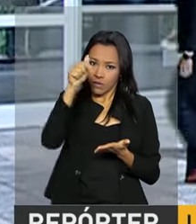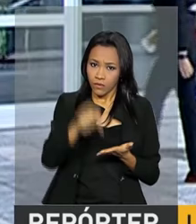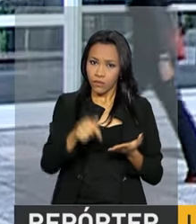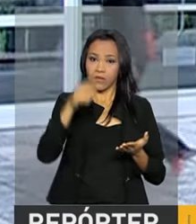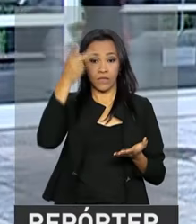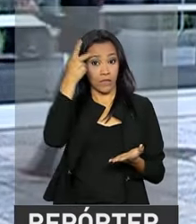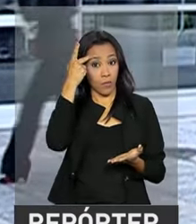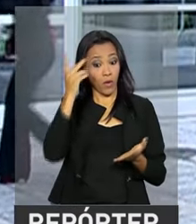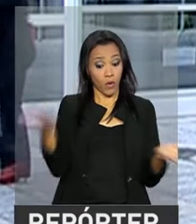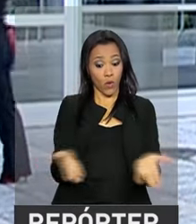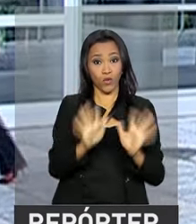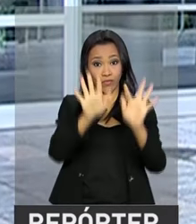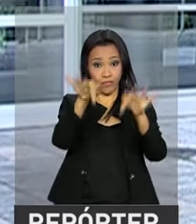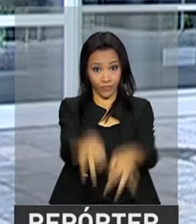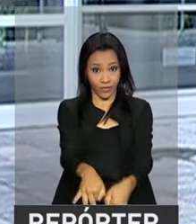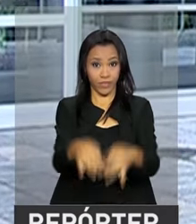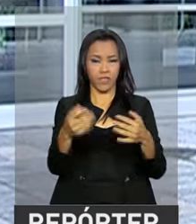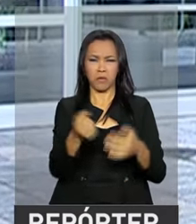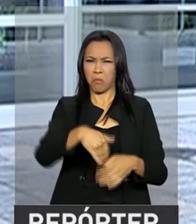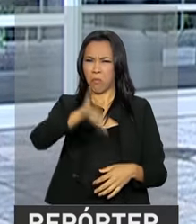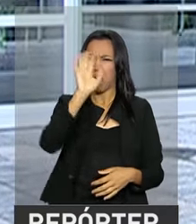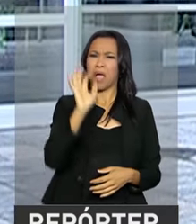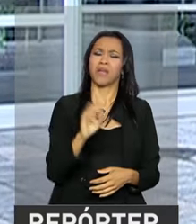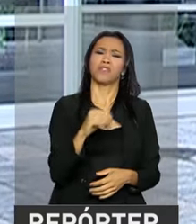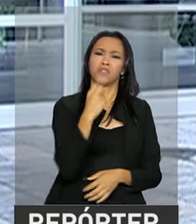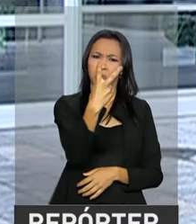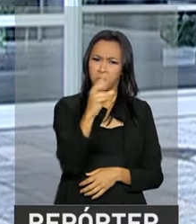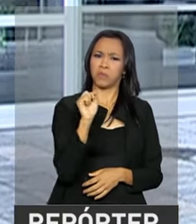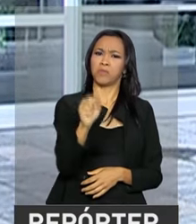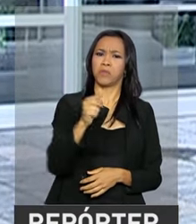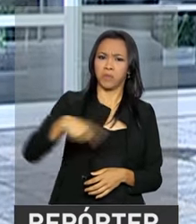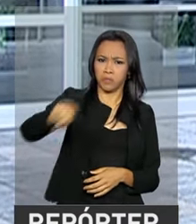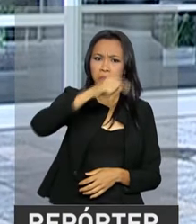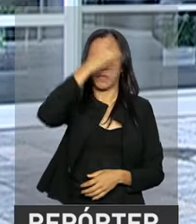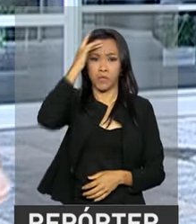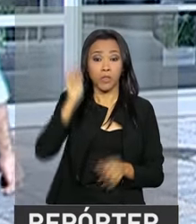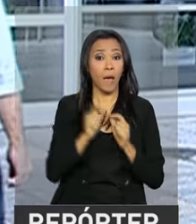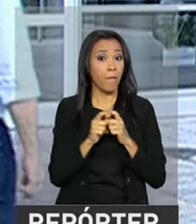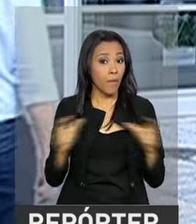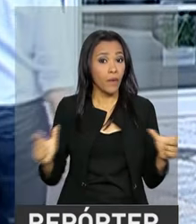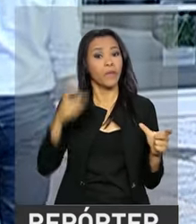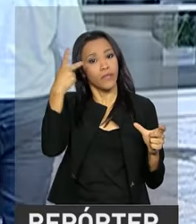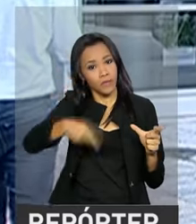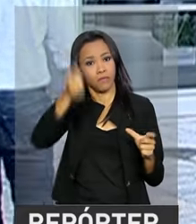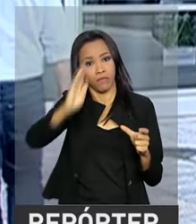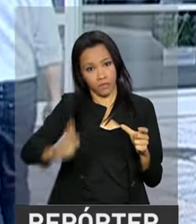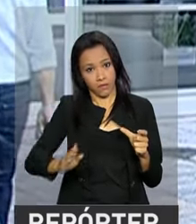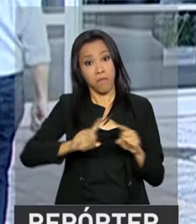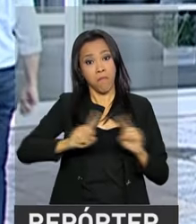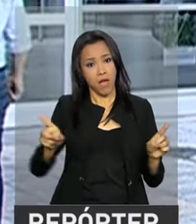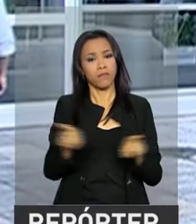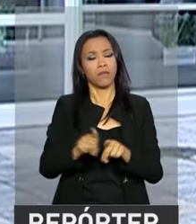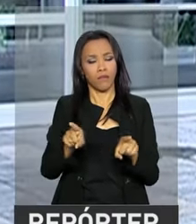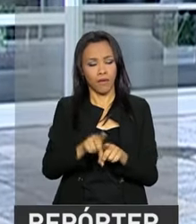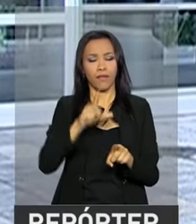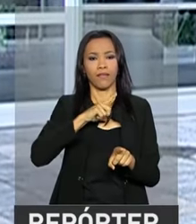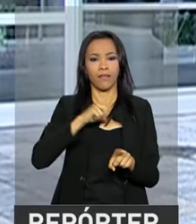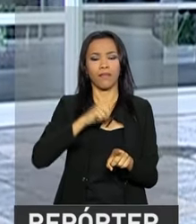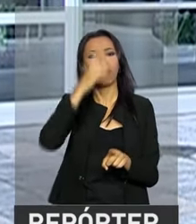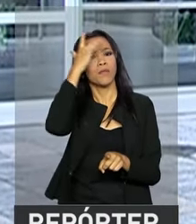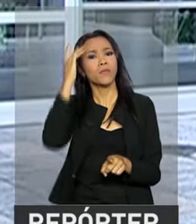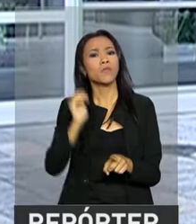ele termina hoje, reúne mais de 2 mil participantes, a maioria brasileiros, mas tem também a presença aí